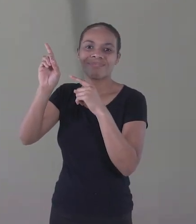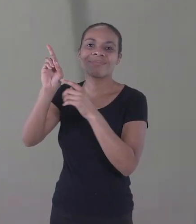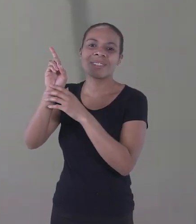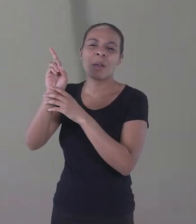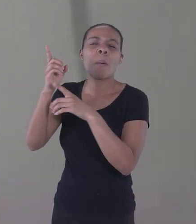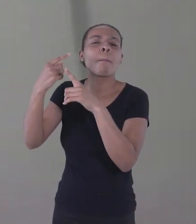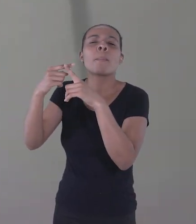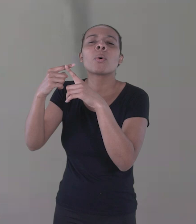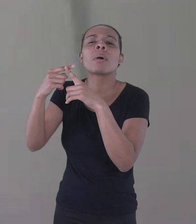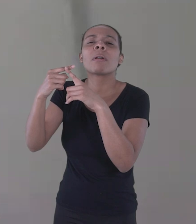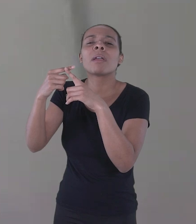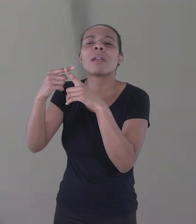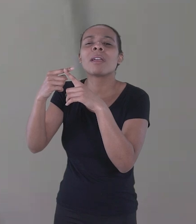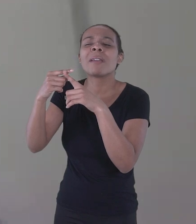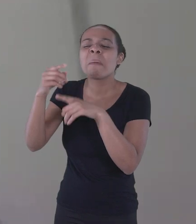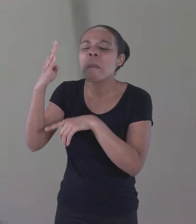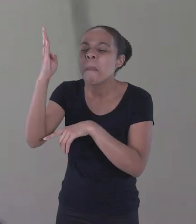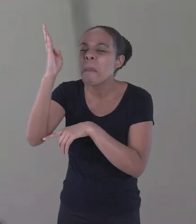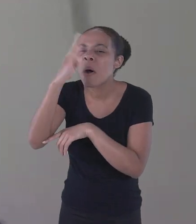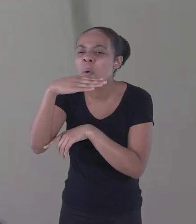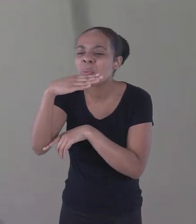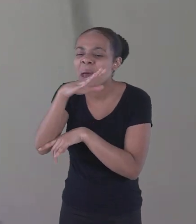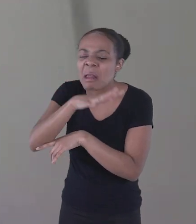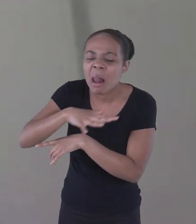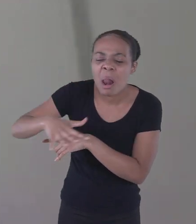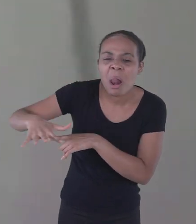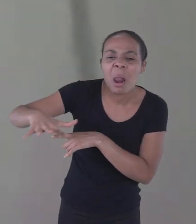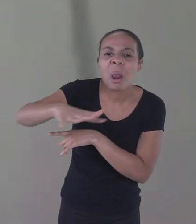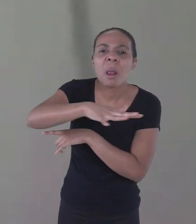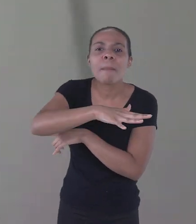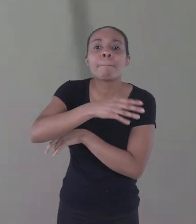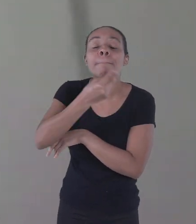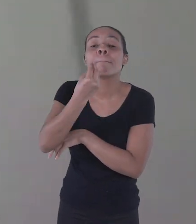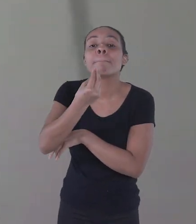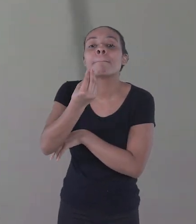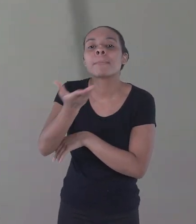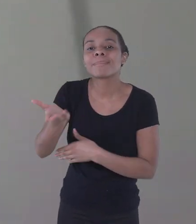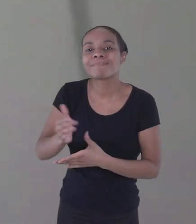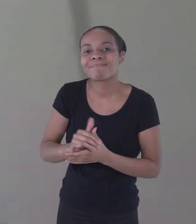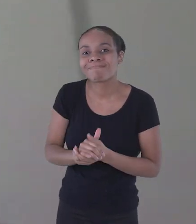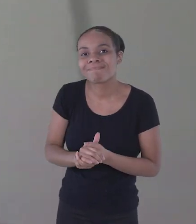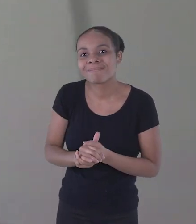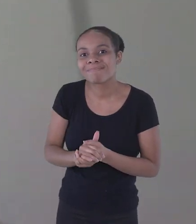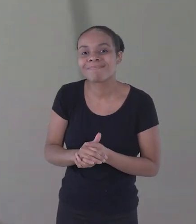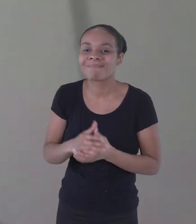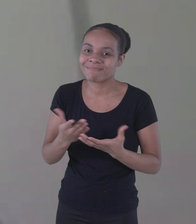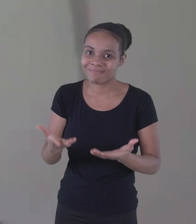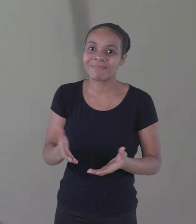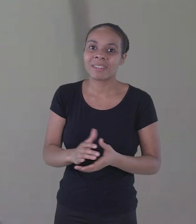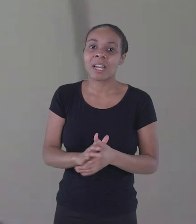tanta injustiça, tanta maldade? Então, à guisa de oração, eu queria só lembrar,